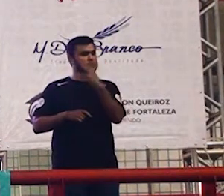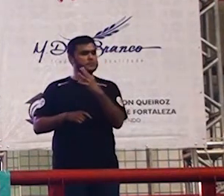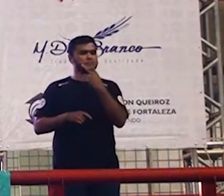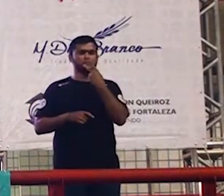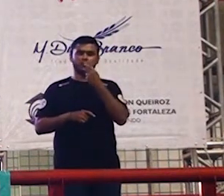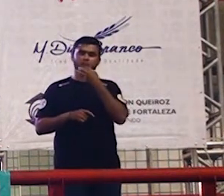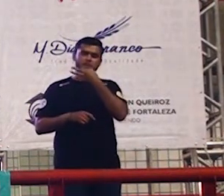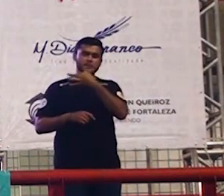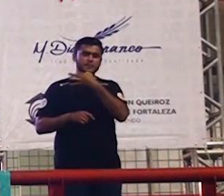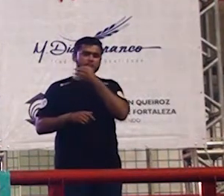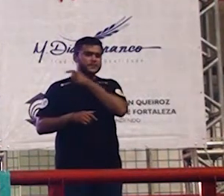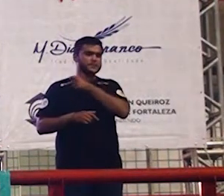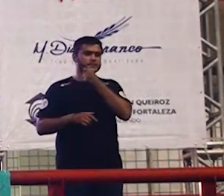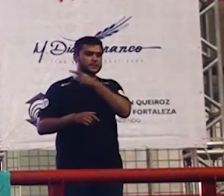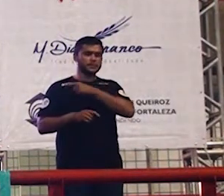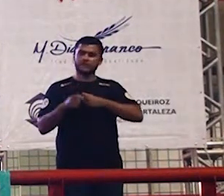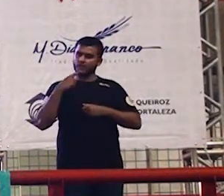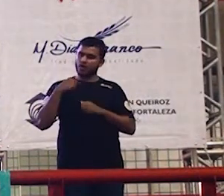Marcela por meio da ironia.